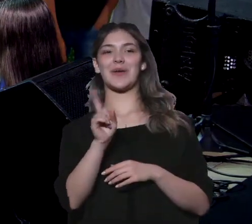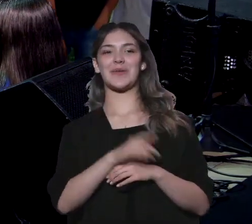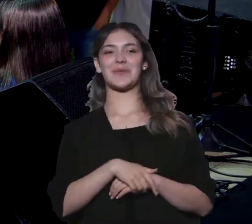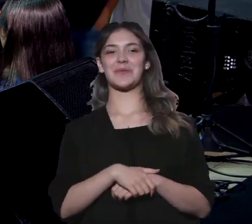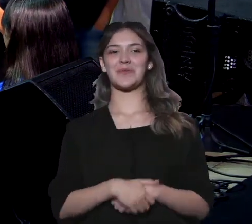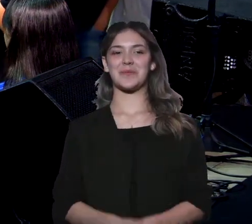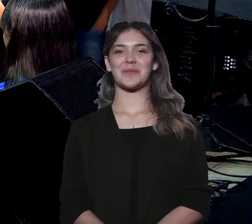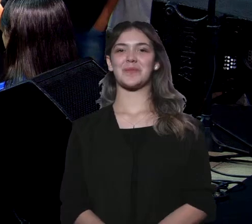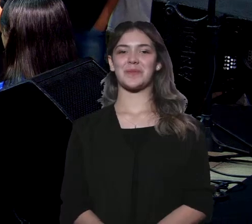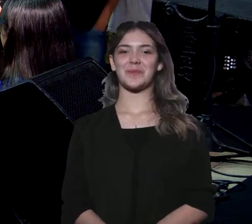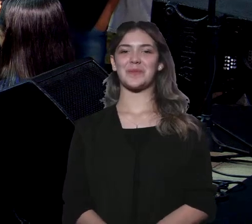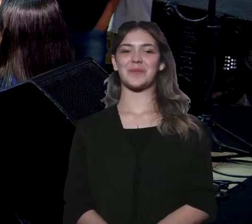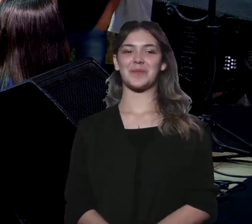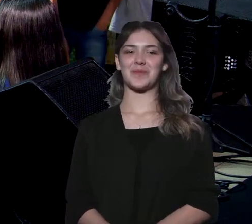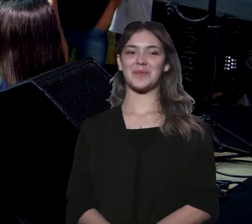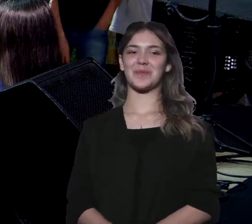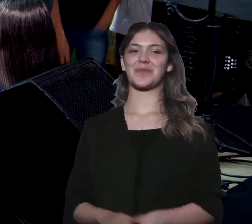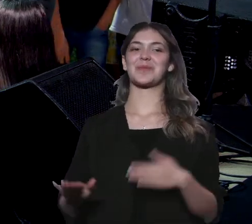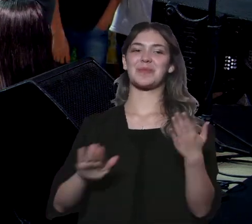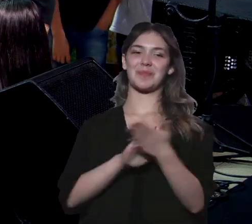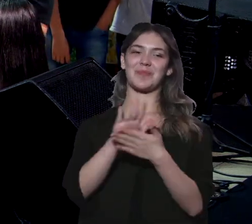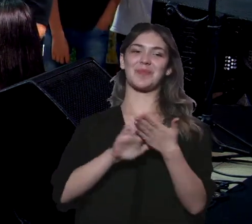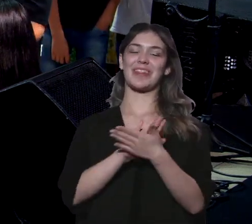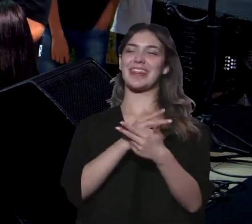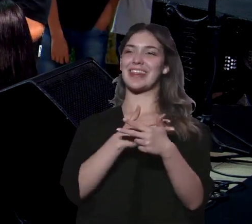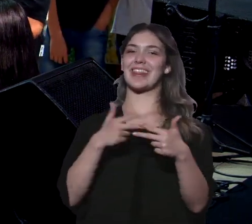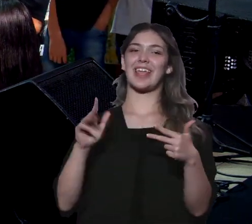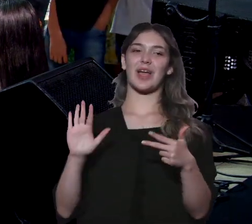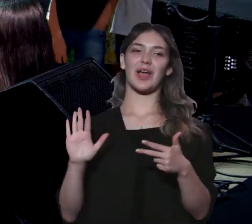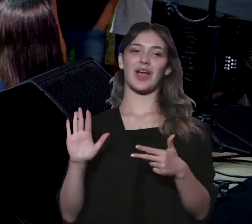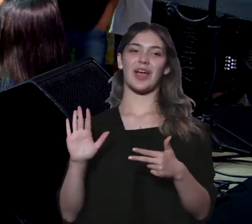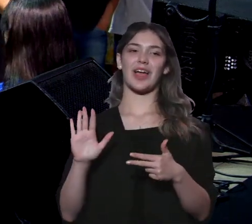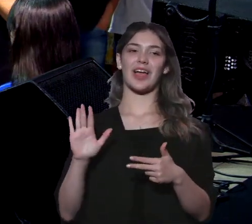Tomara que nada disso aconteça. O que eu estou te dizendo é: